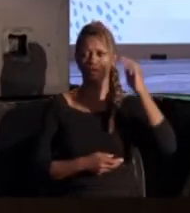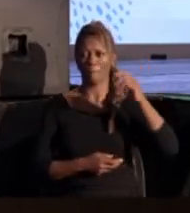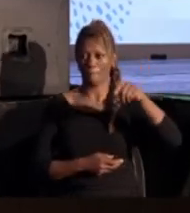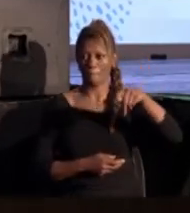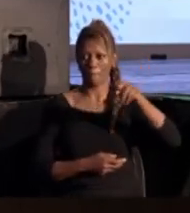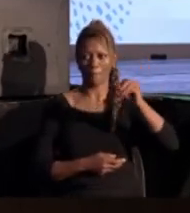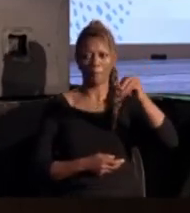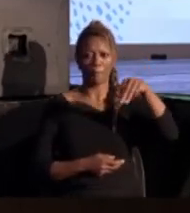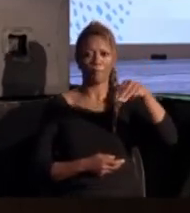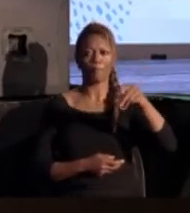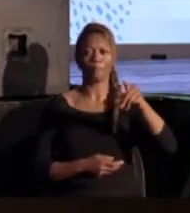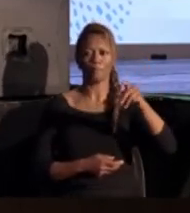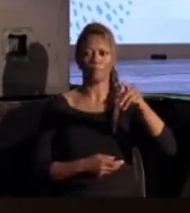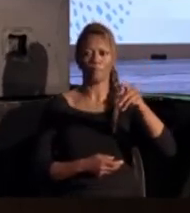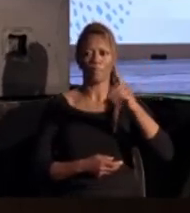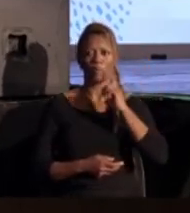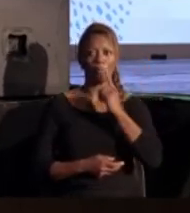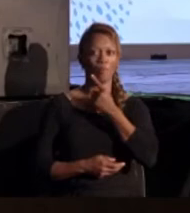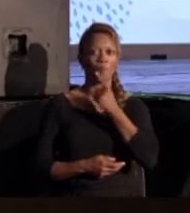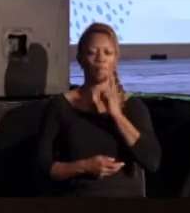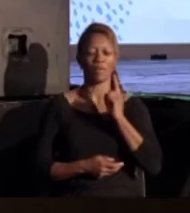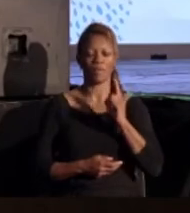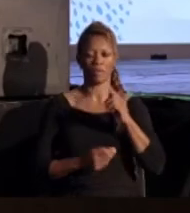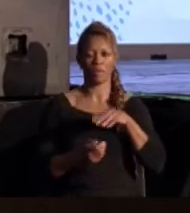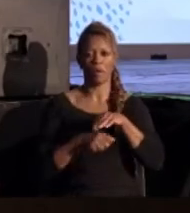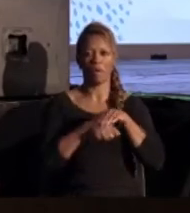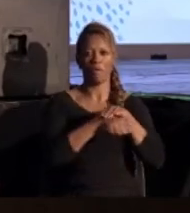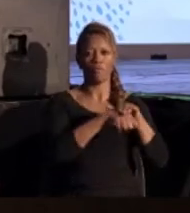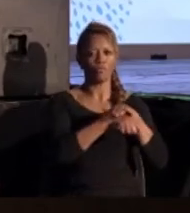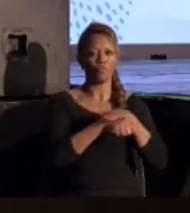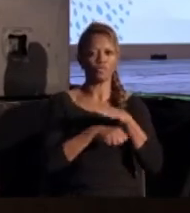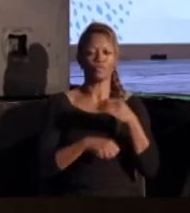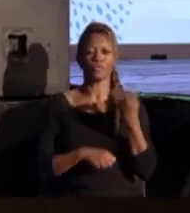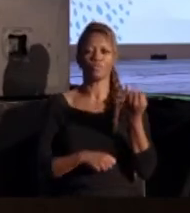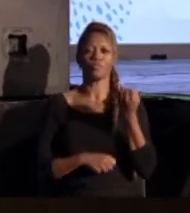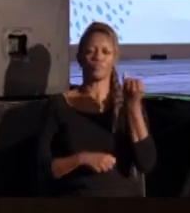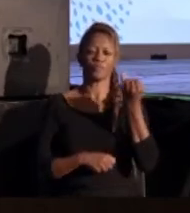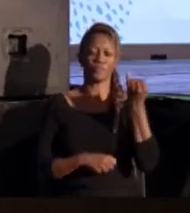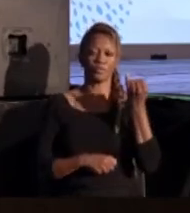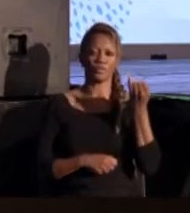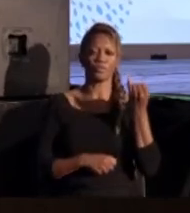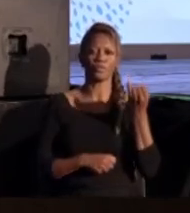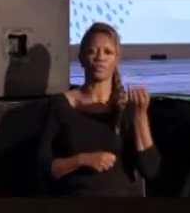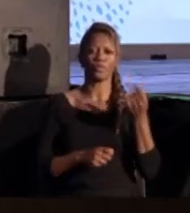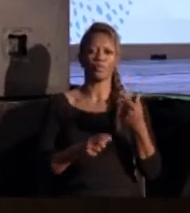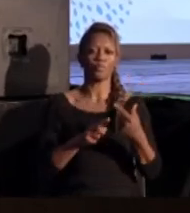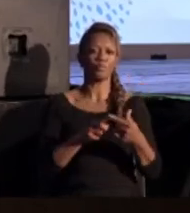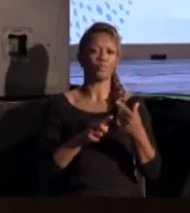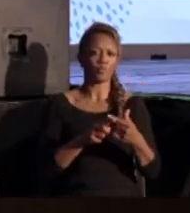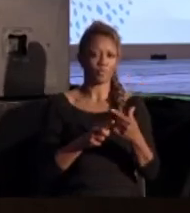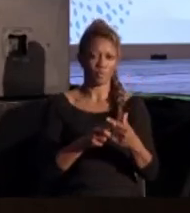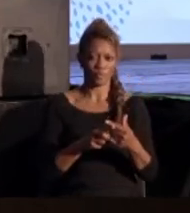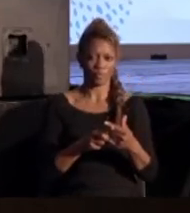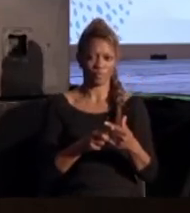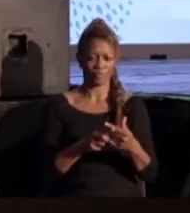ano. E entendemos a importância de conversarmos a respeito das